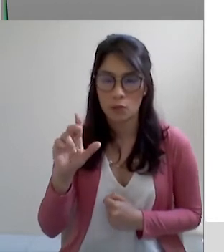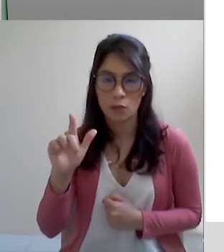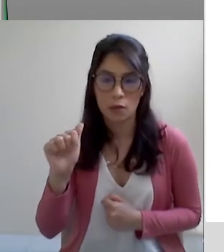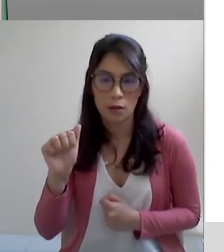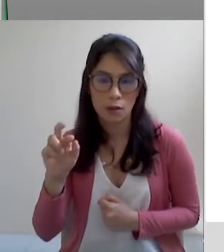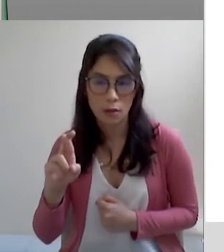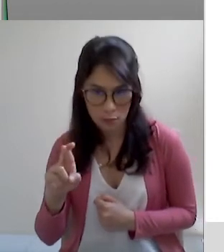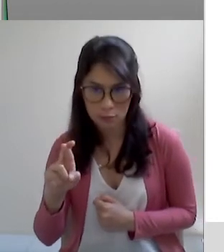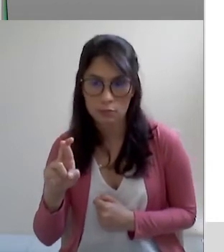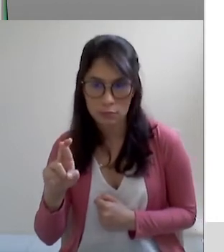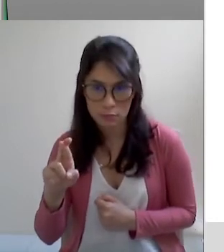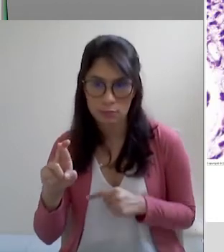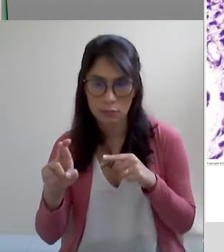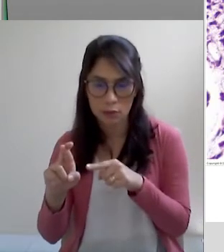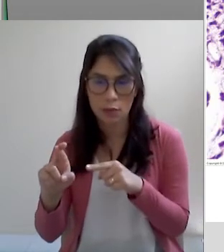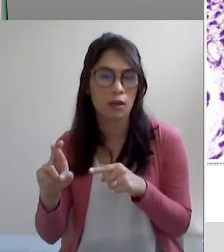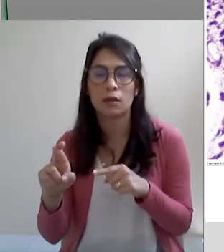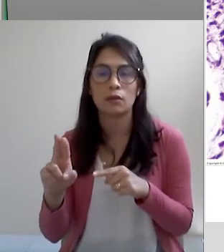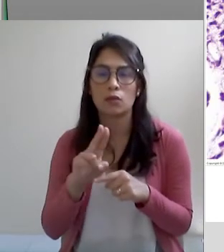diploe.